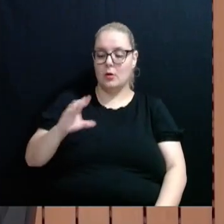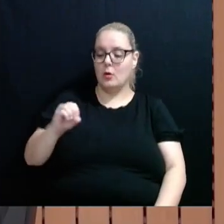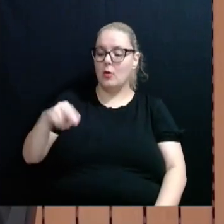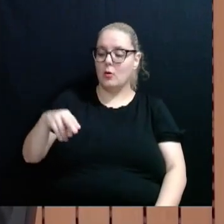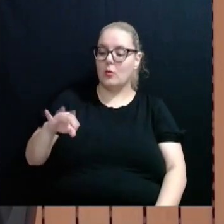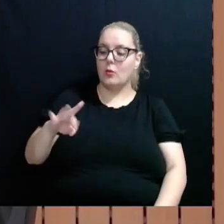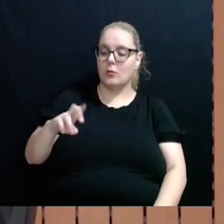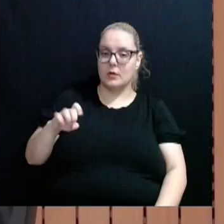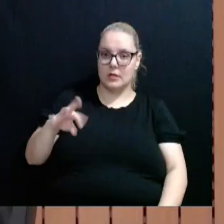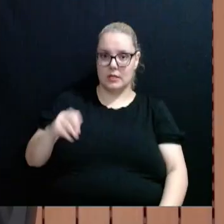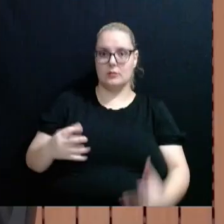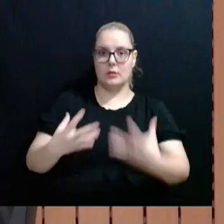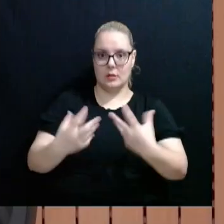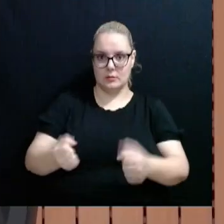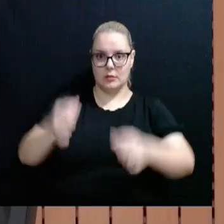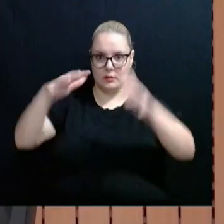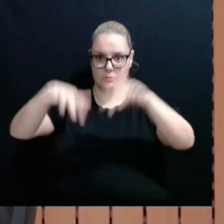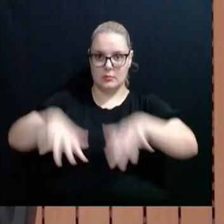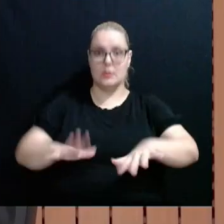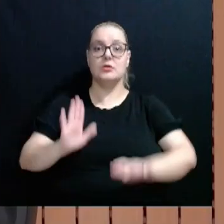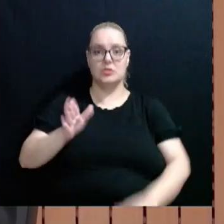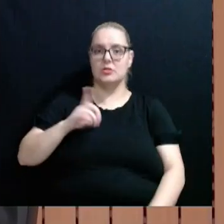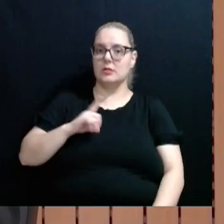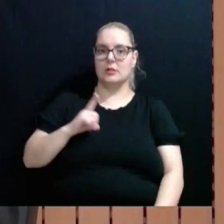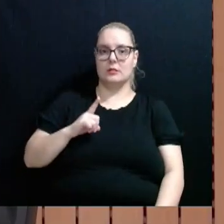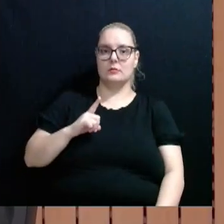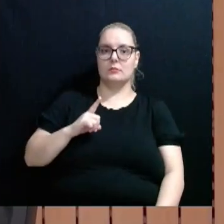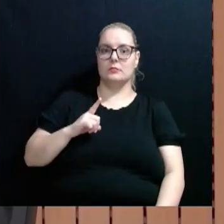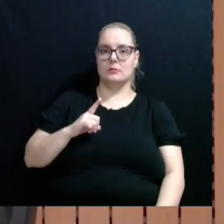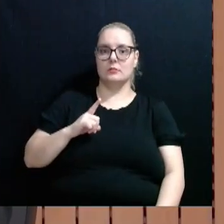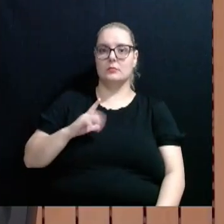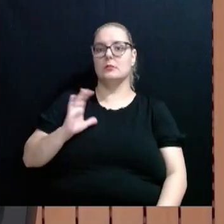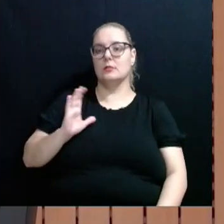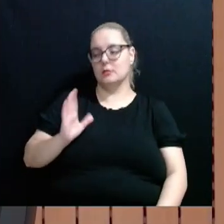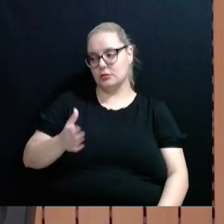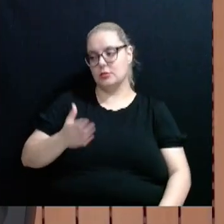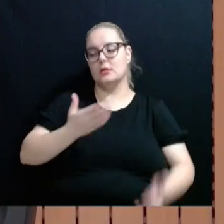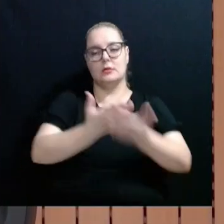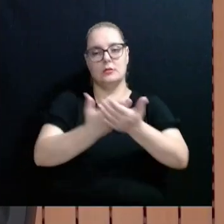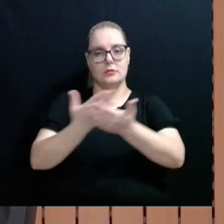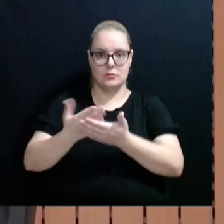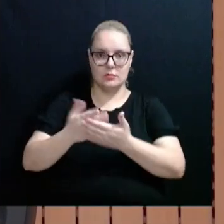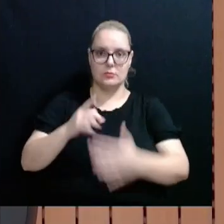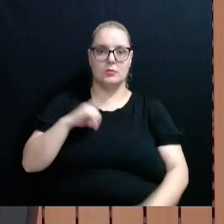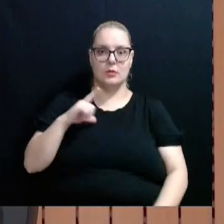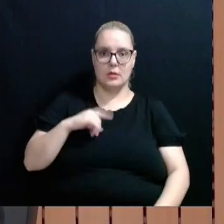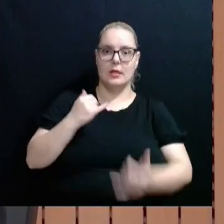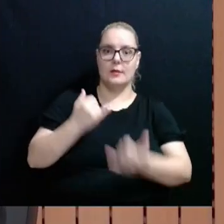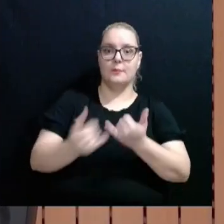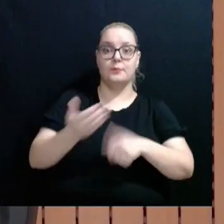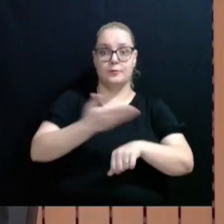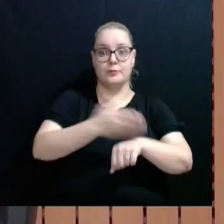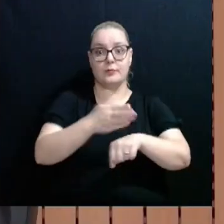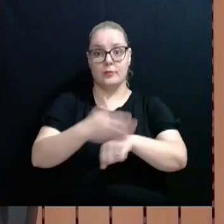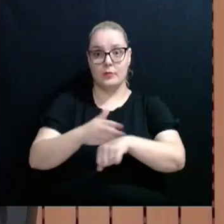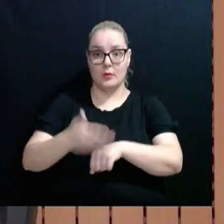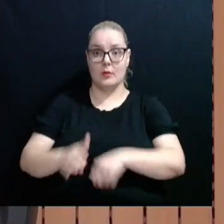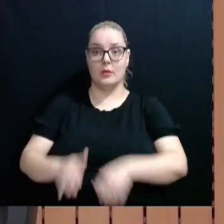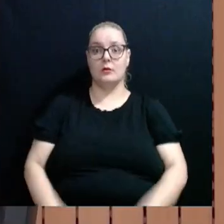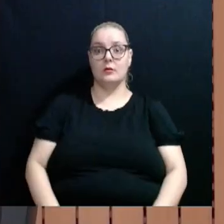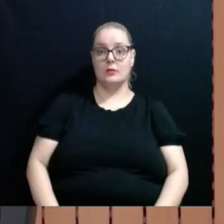água já tem. Tem estudos, tem partes práticas, né? O